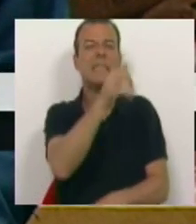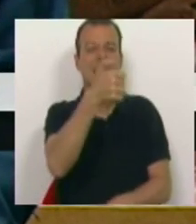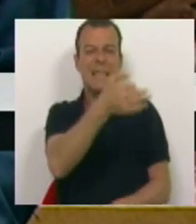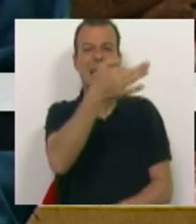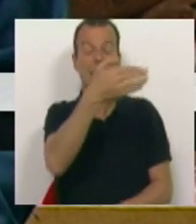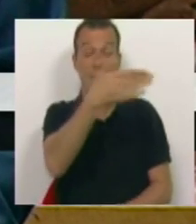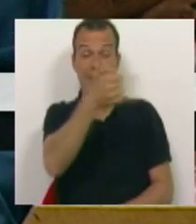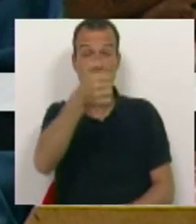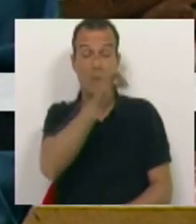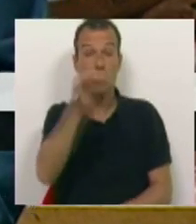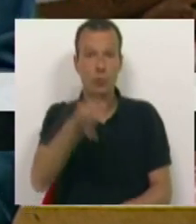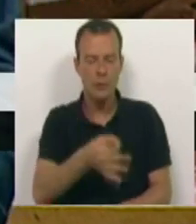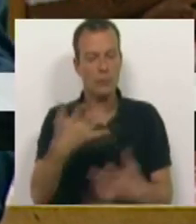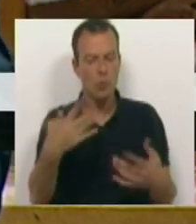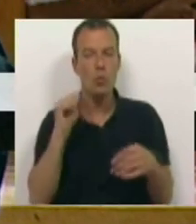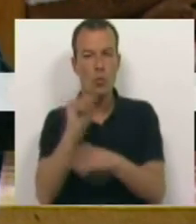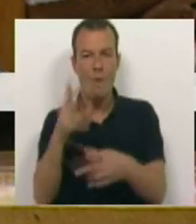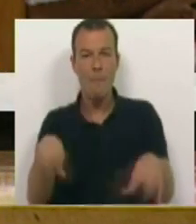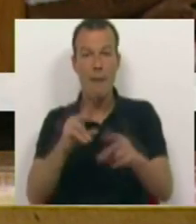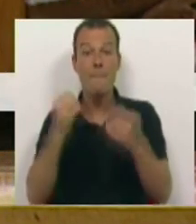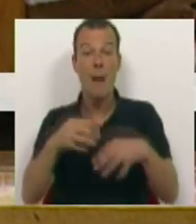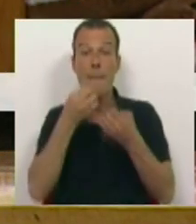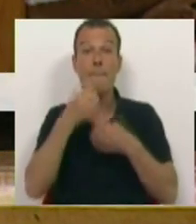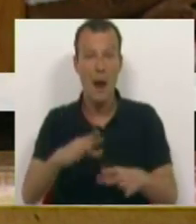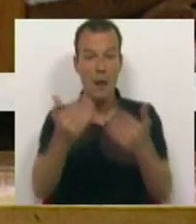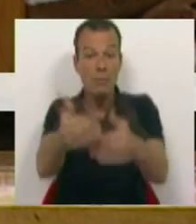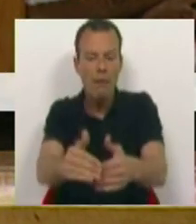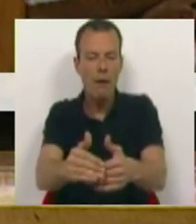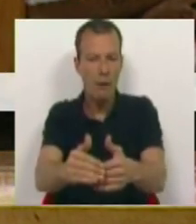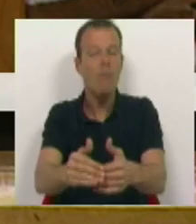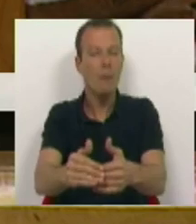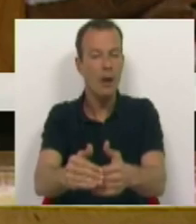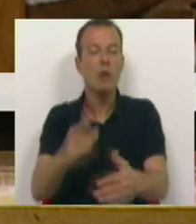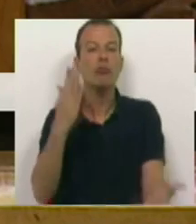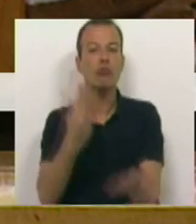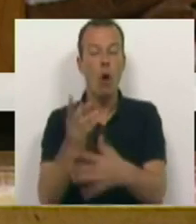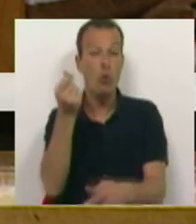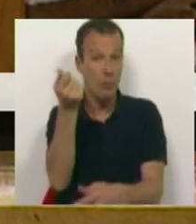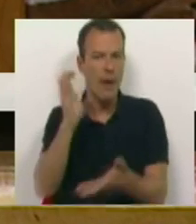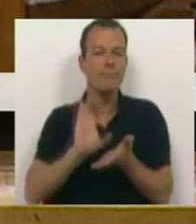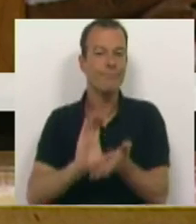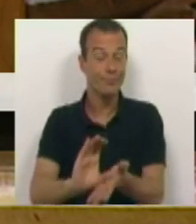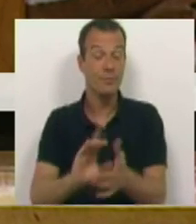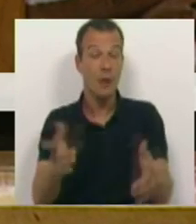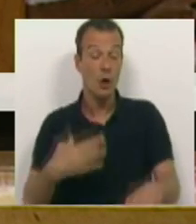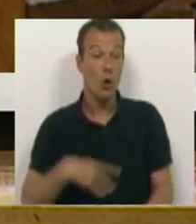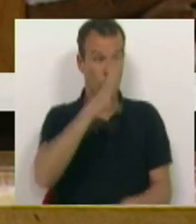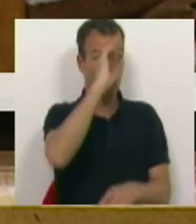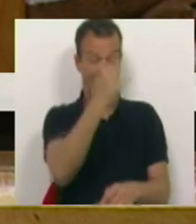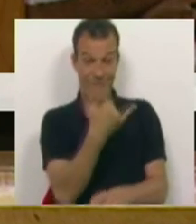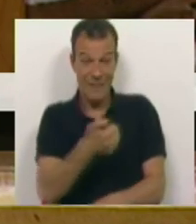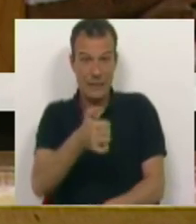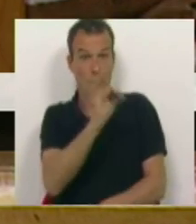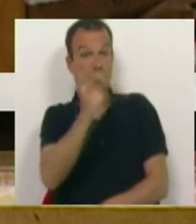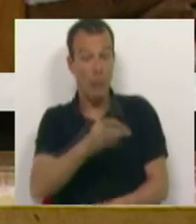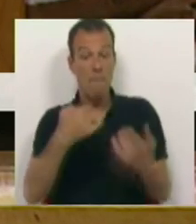só assumirá perdas até aos 1.000 milhões de euros que ele próprio injetou. O Estado fica com 25%, mas